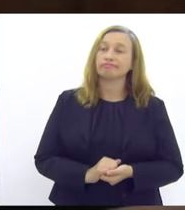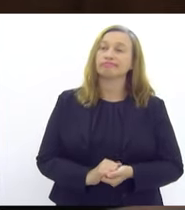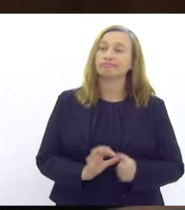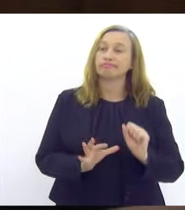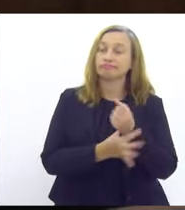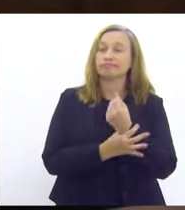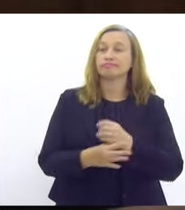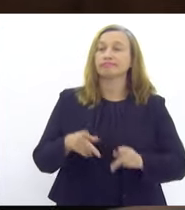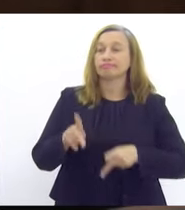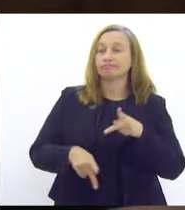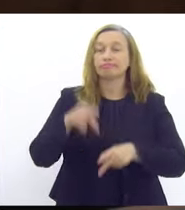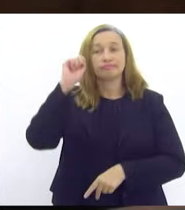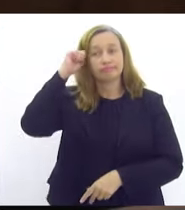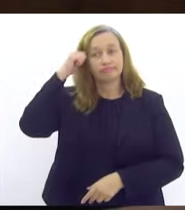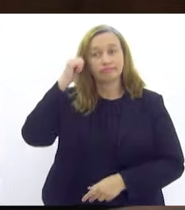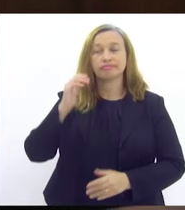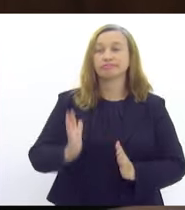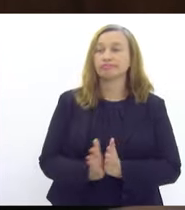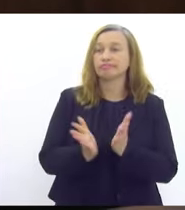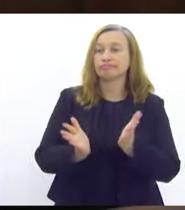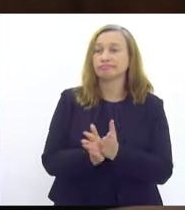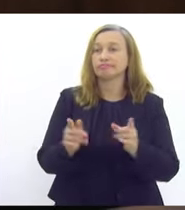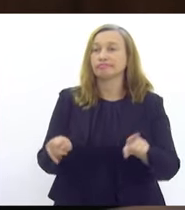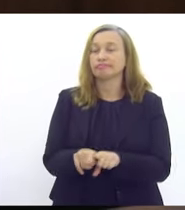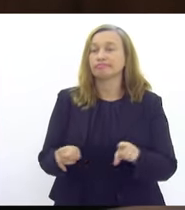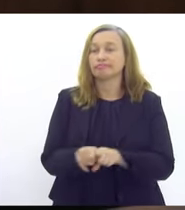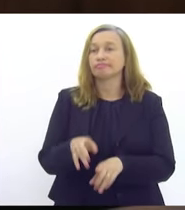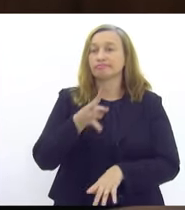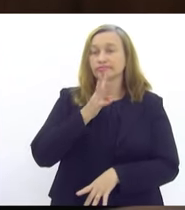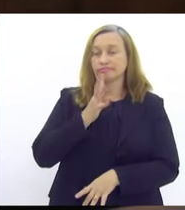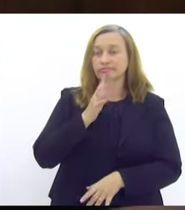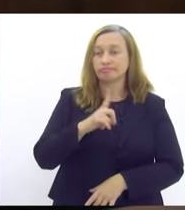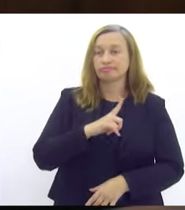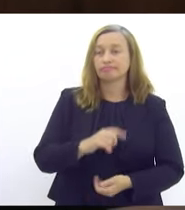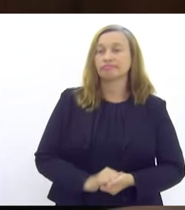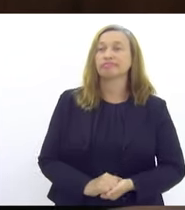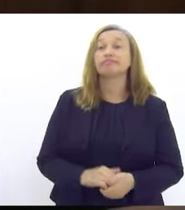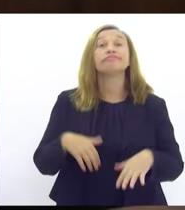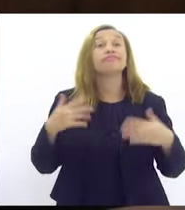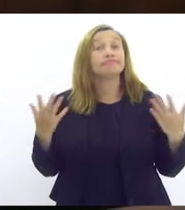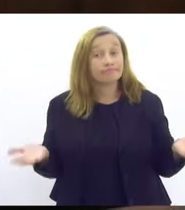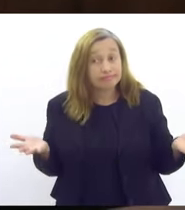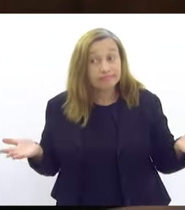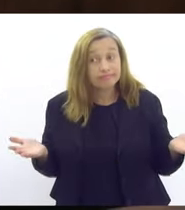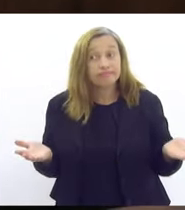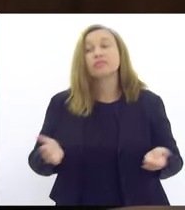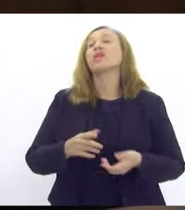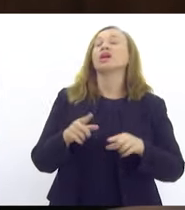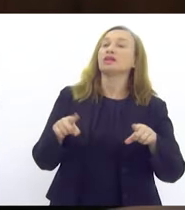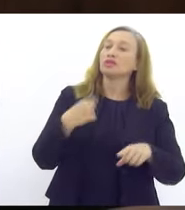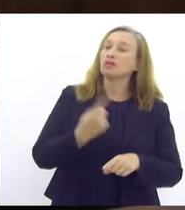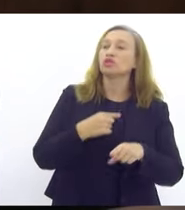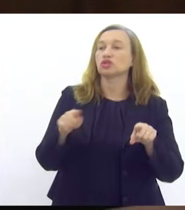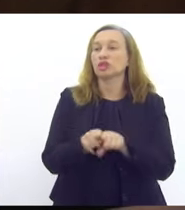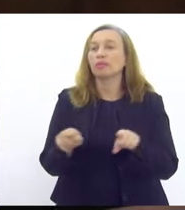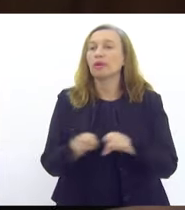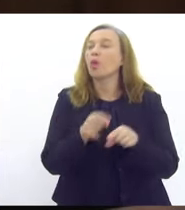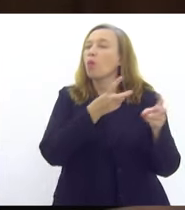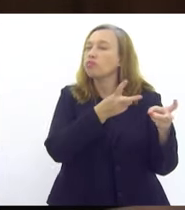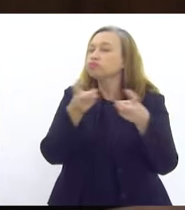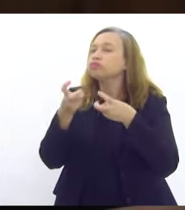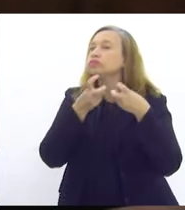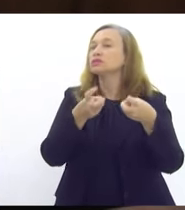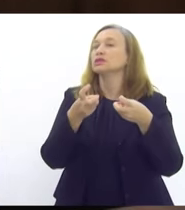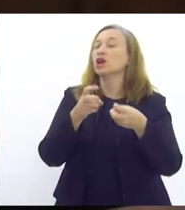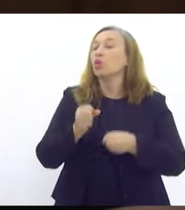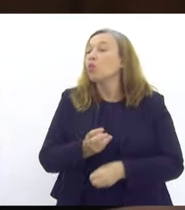o povo preto, que o povo pobre também tenha reconhecimento. Então, a gente também observar